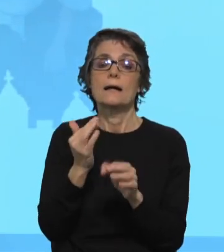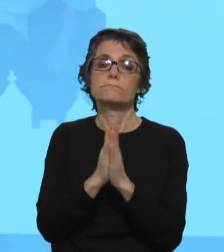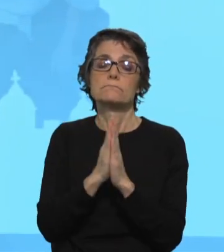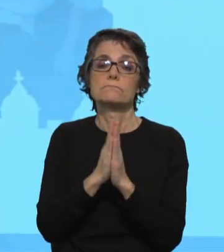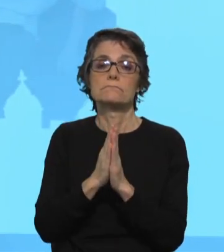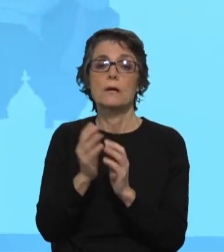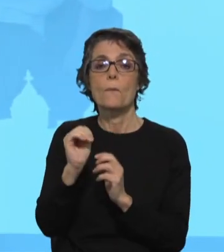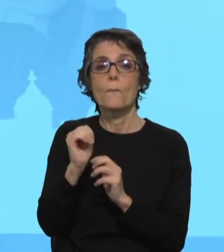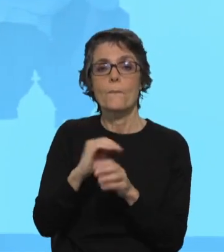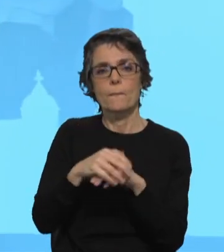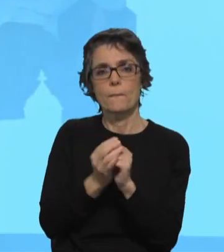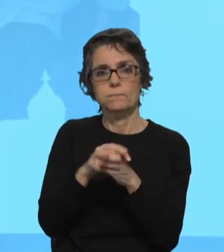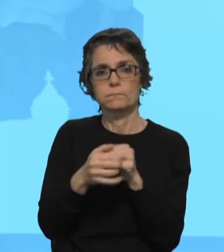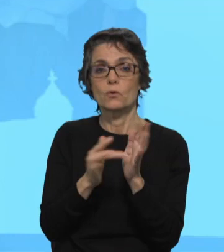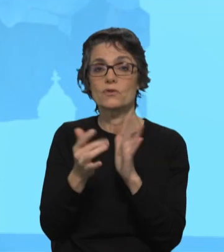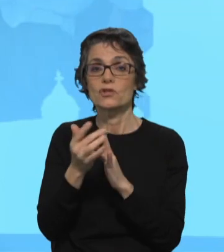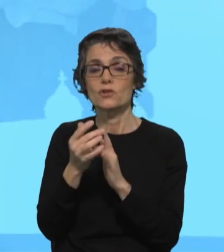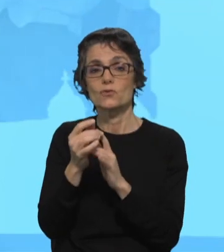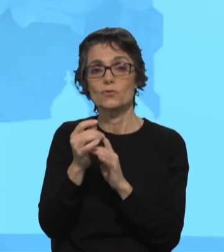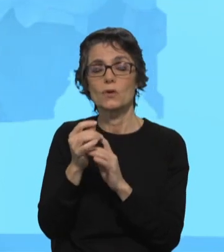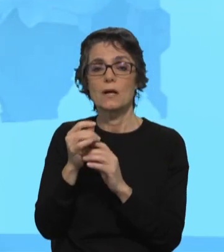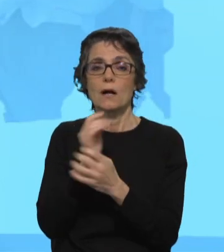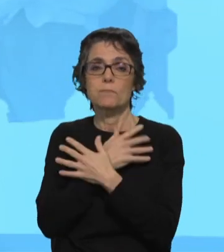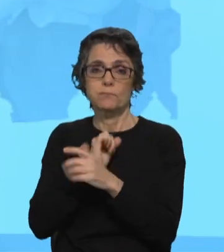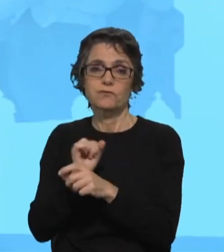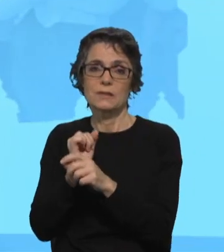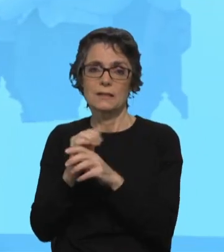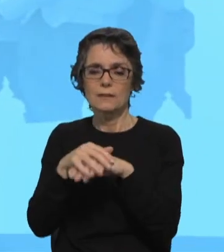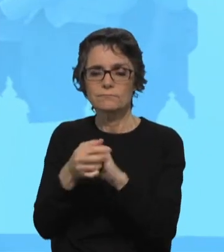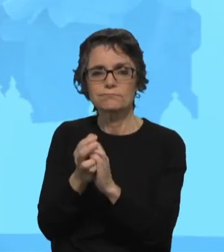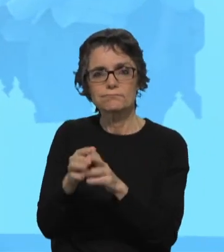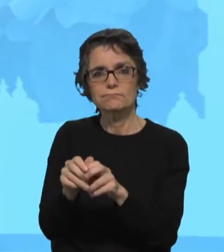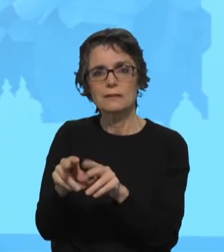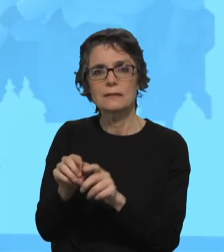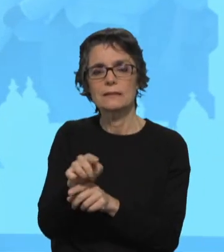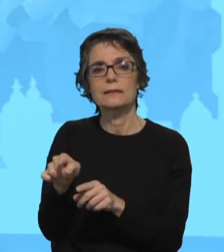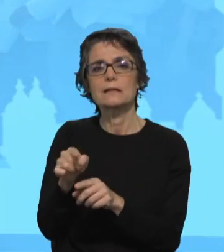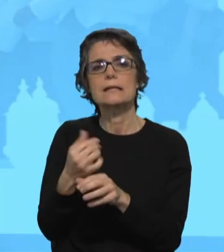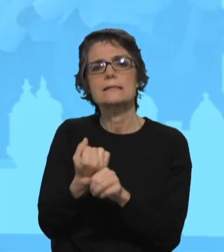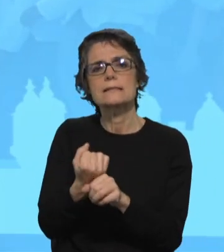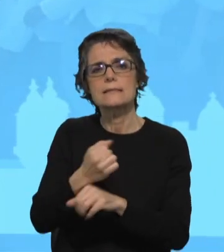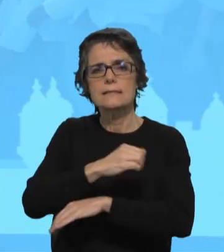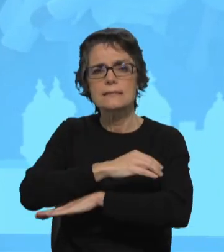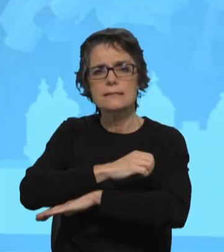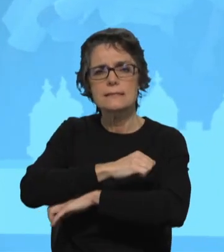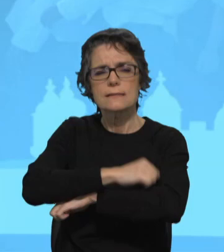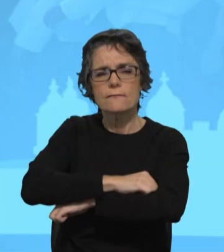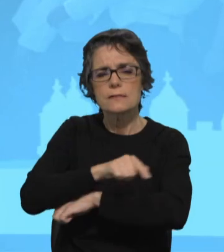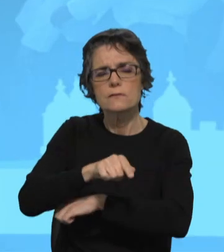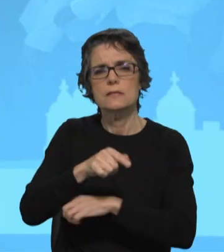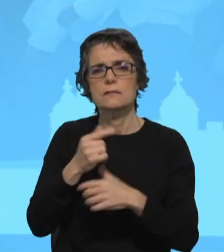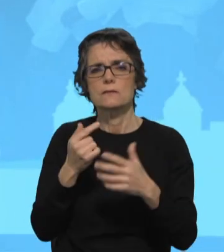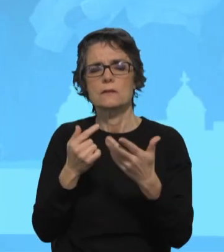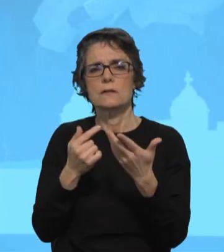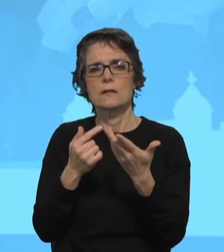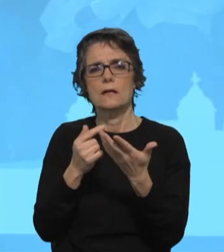Jesus lava os pés aos seus discípulos. A palavra serviço perpassa esta celebração. E eu perguntava-lhe,